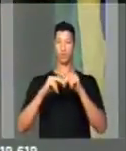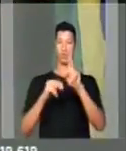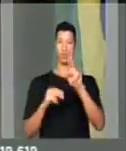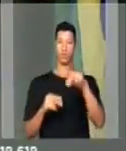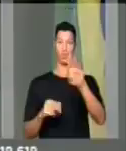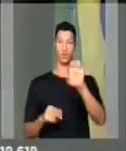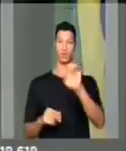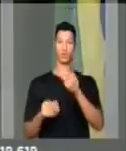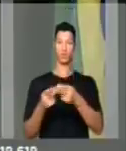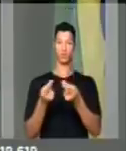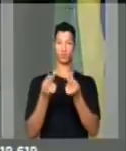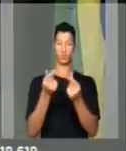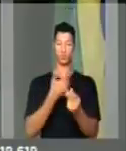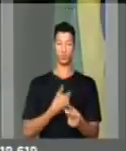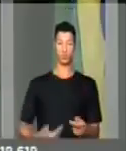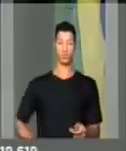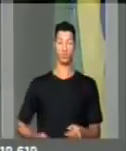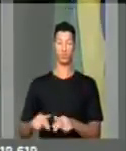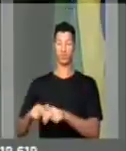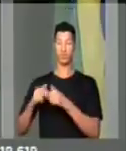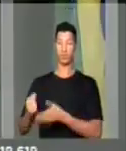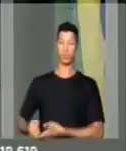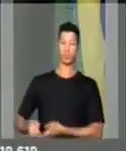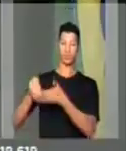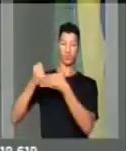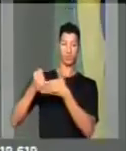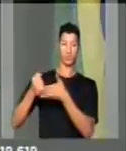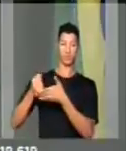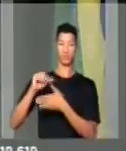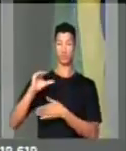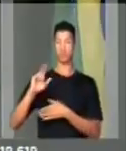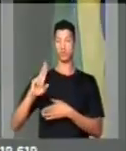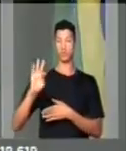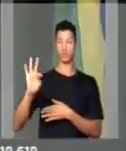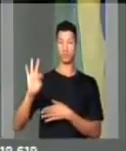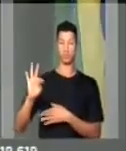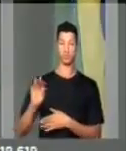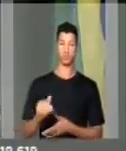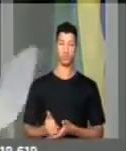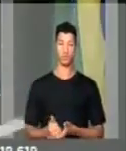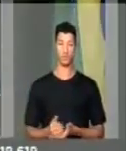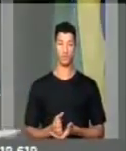dinheiro público, e promovido pelo ACUT,